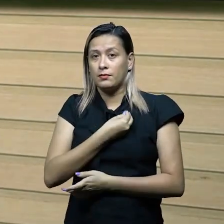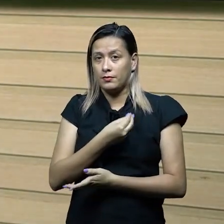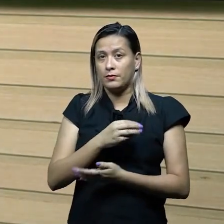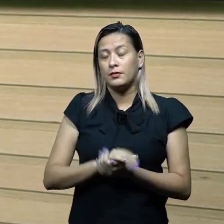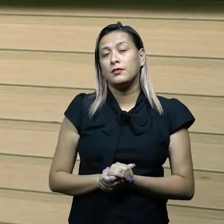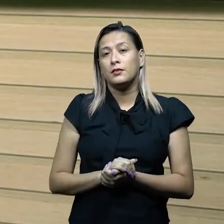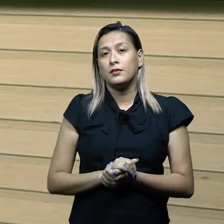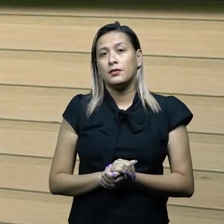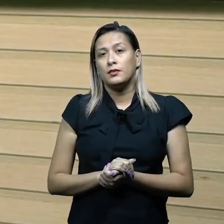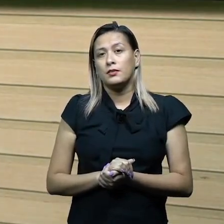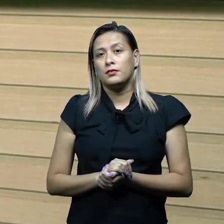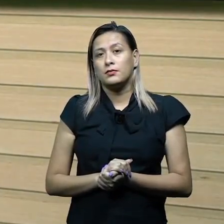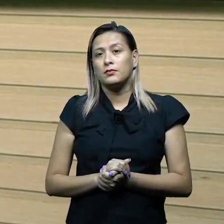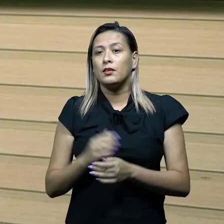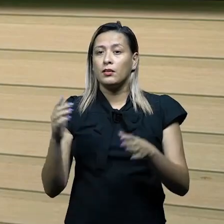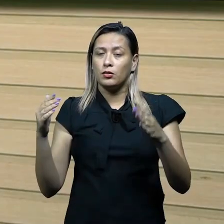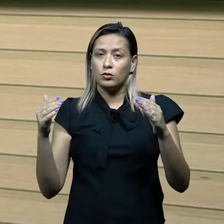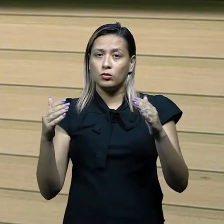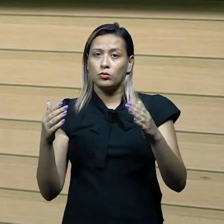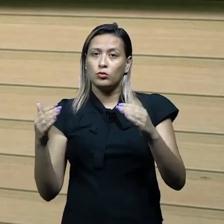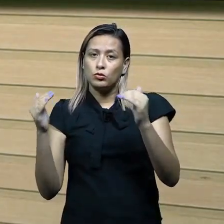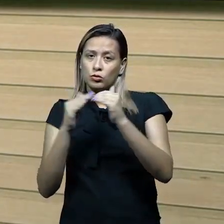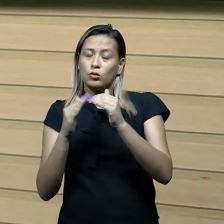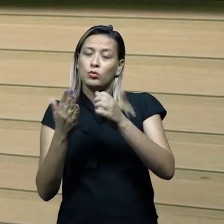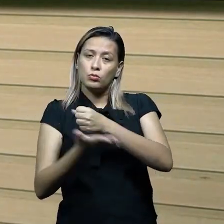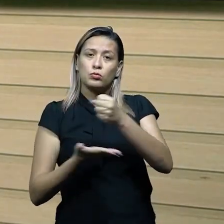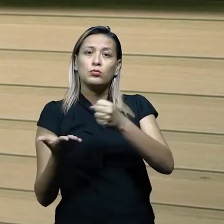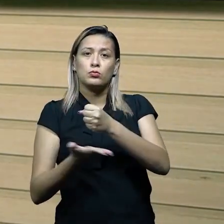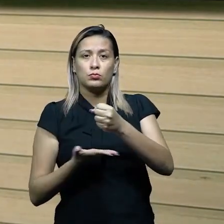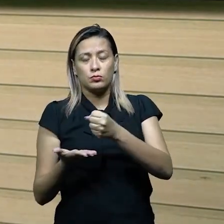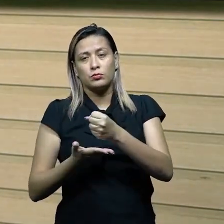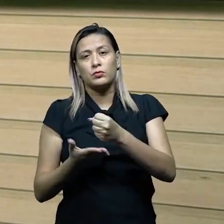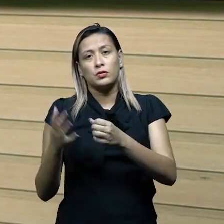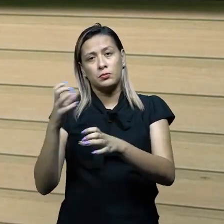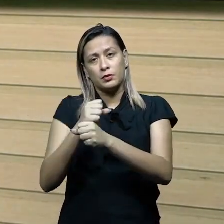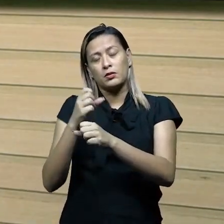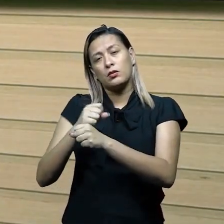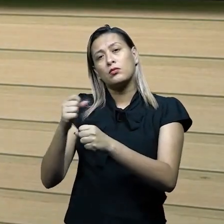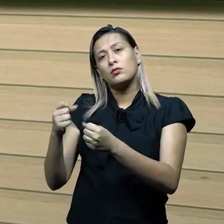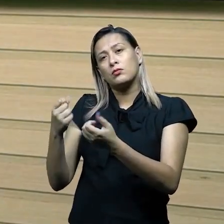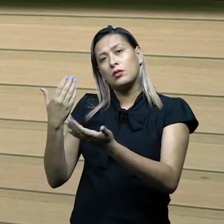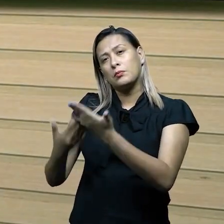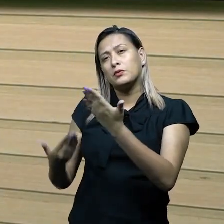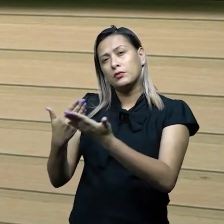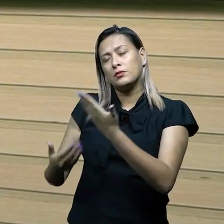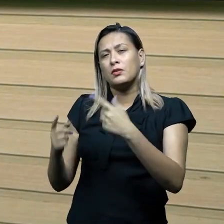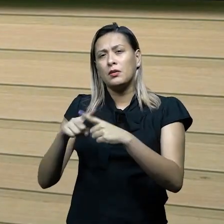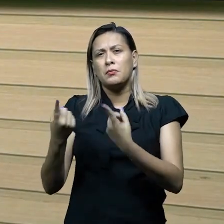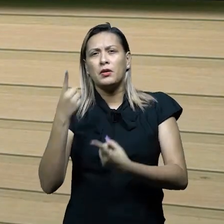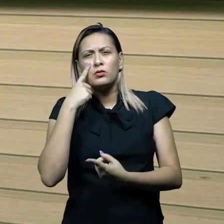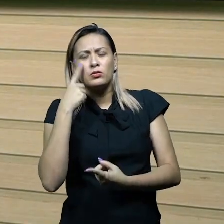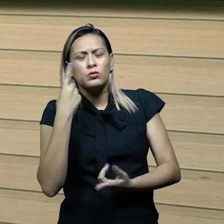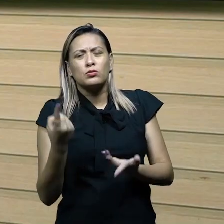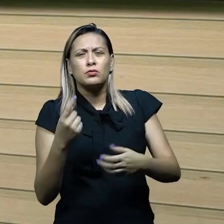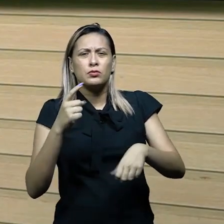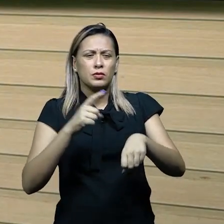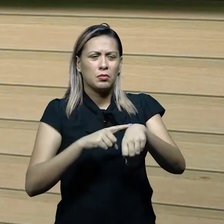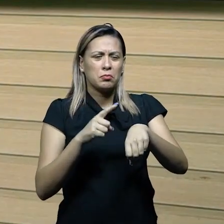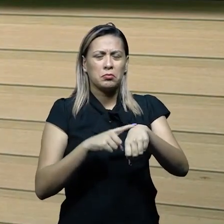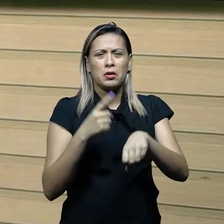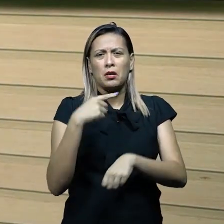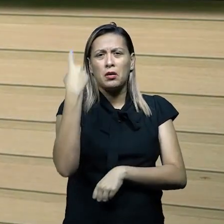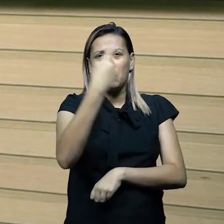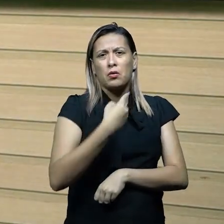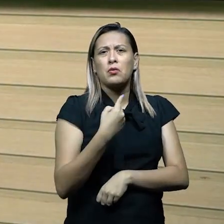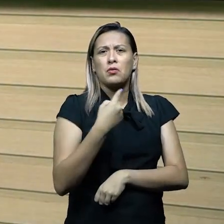meu salário, não é isso? Perfeito. Então, toda hora extra, que é de 50% ou de 100% em cima da hora normal. Professor, me tira uma dúvida, como é que eu faço